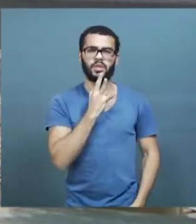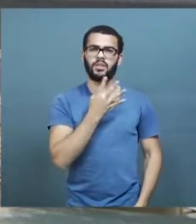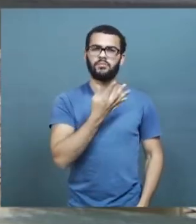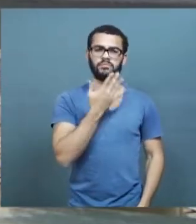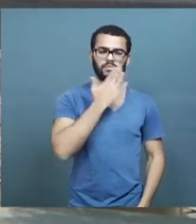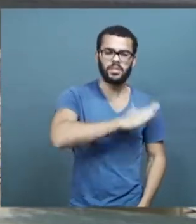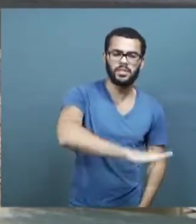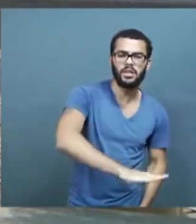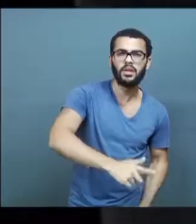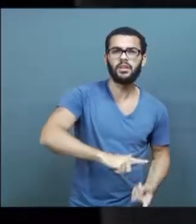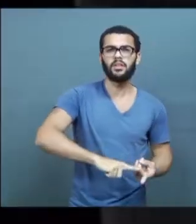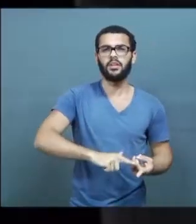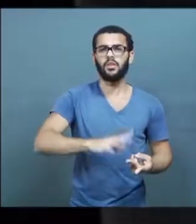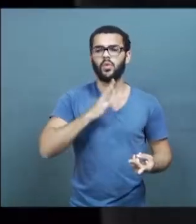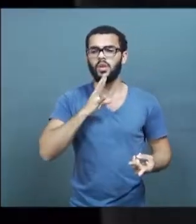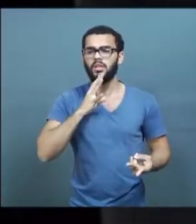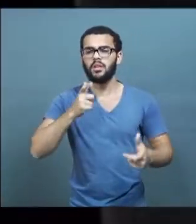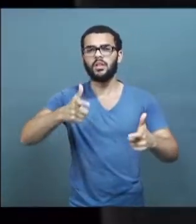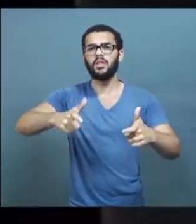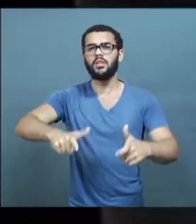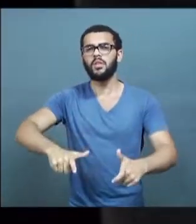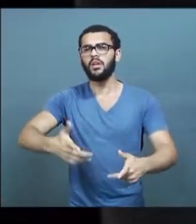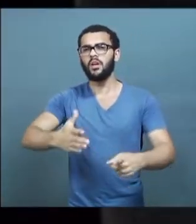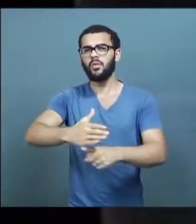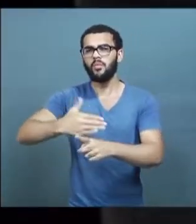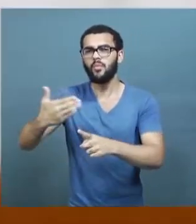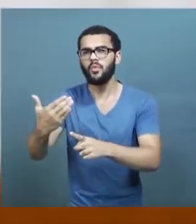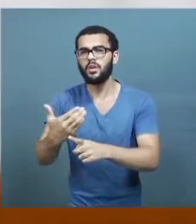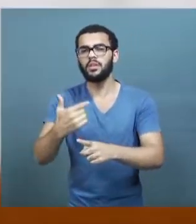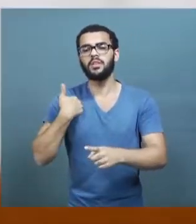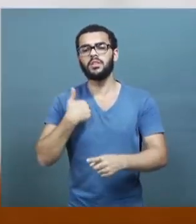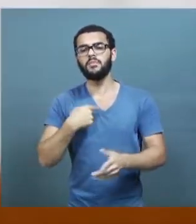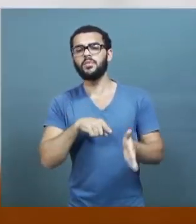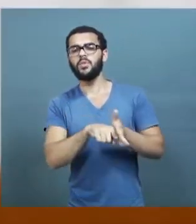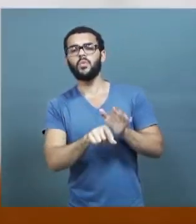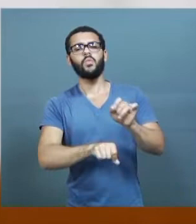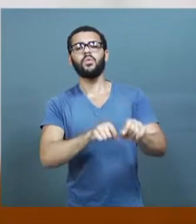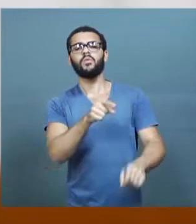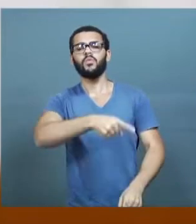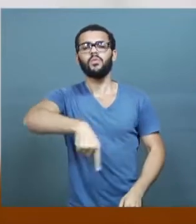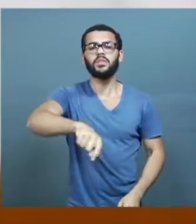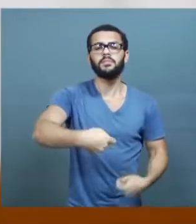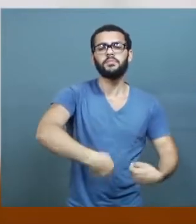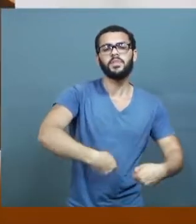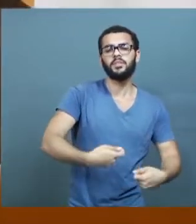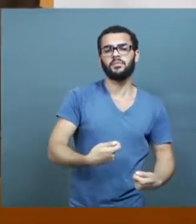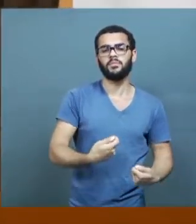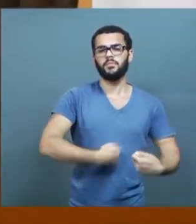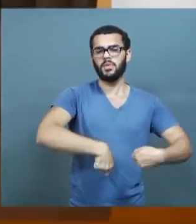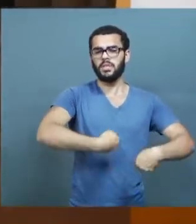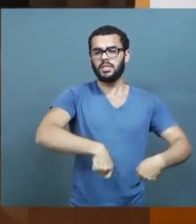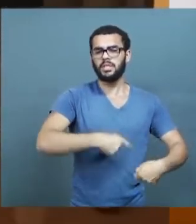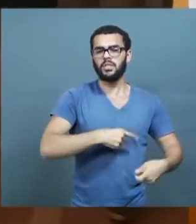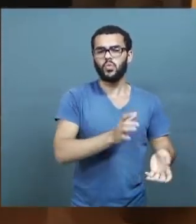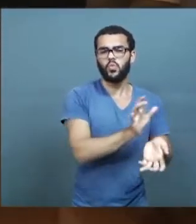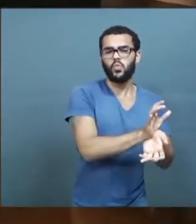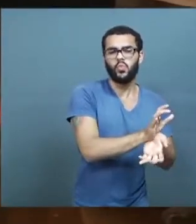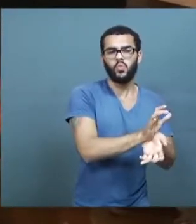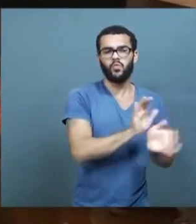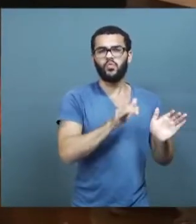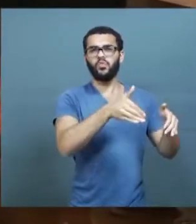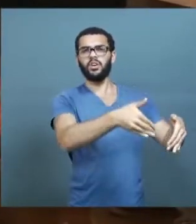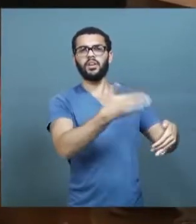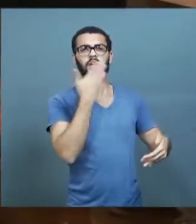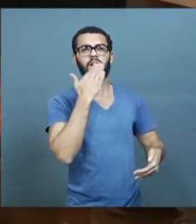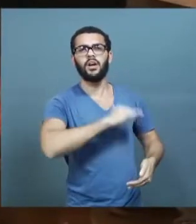conheceu a comunidade e viu a demanda, né? O que vocês estão precisando? Está precisando de um grupo para adultos?